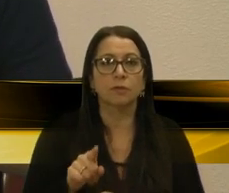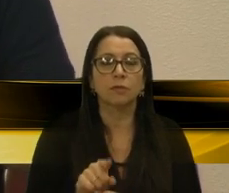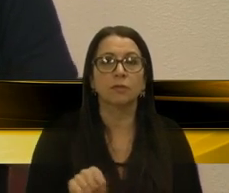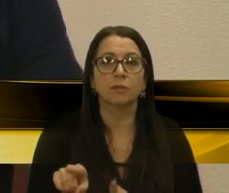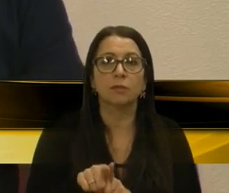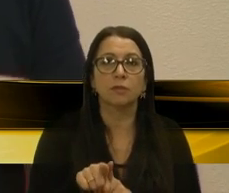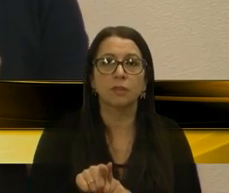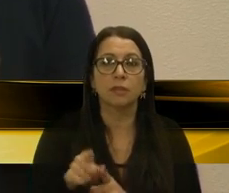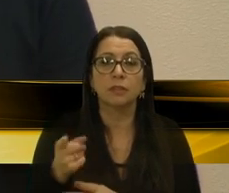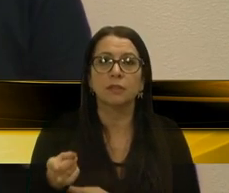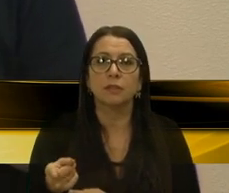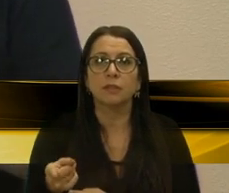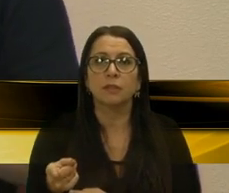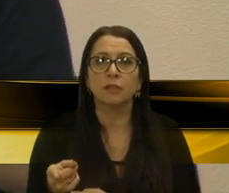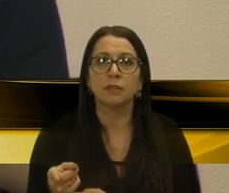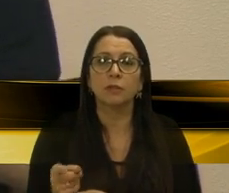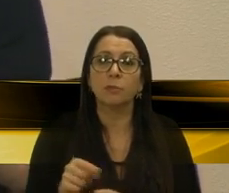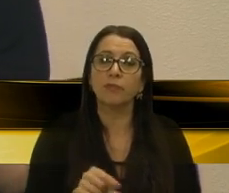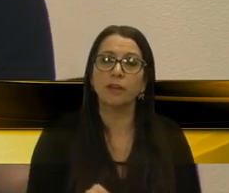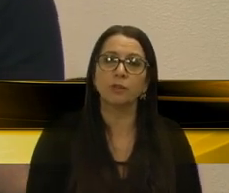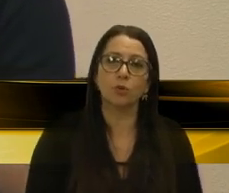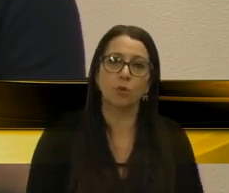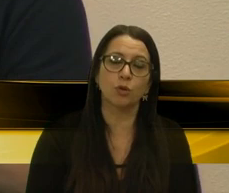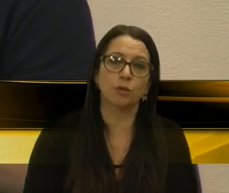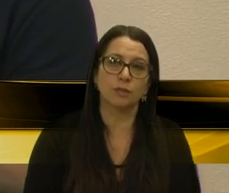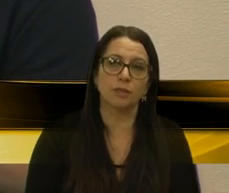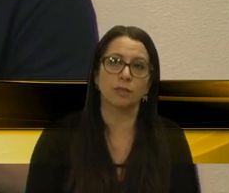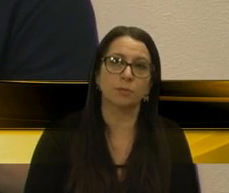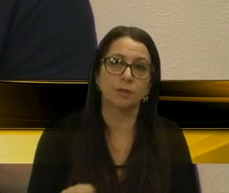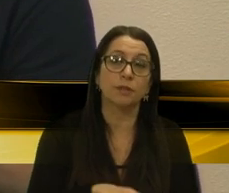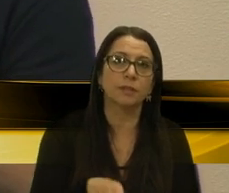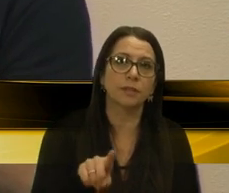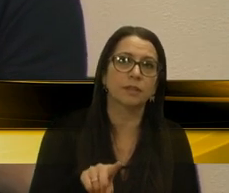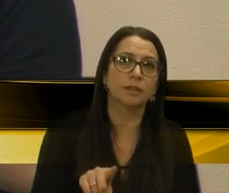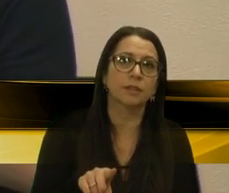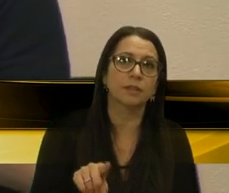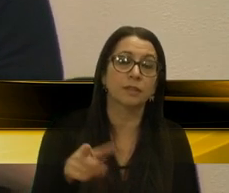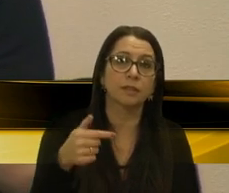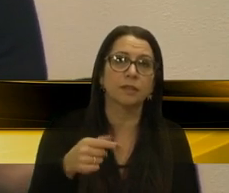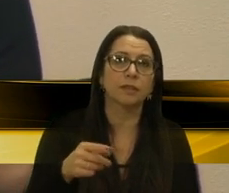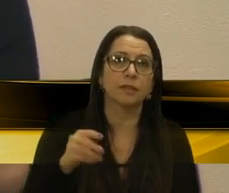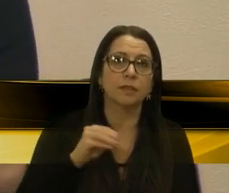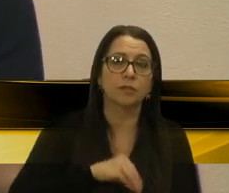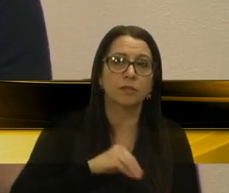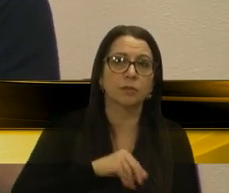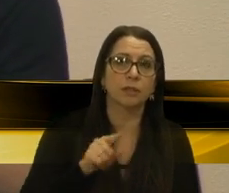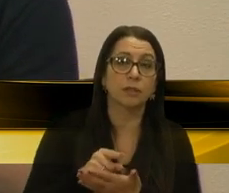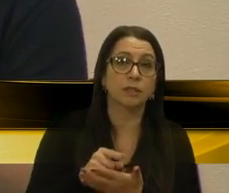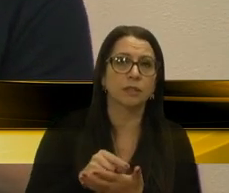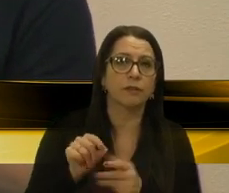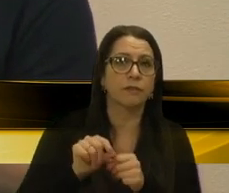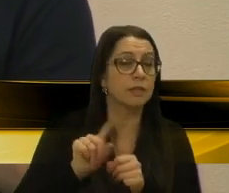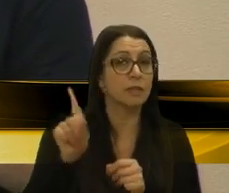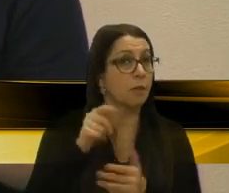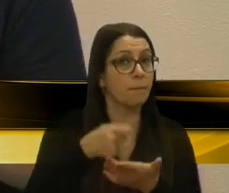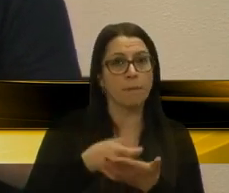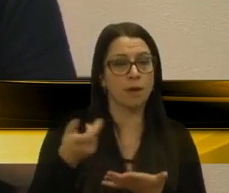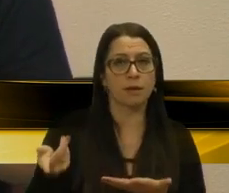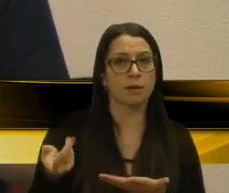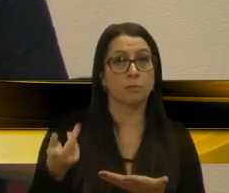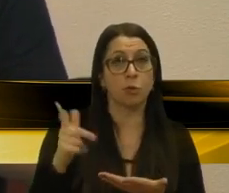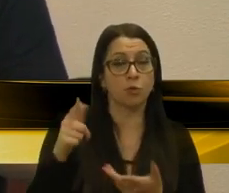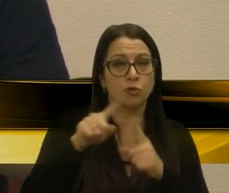fechada, por causa das férias de uma servidora e de licença saúde de outra. Inclusive, a folha de pagamento foi ameaçada até de não ser paga aqui, porque não